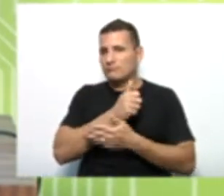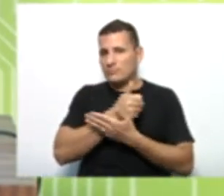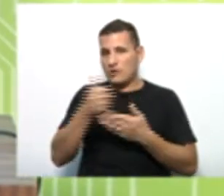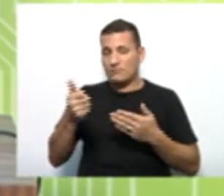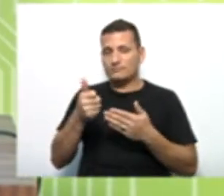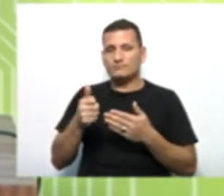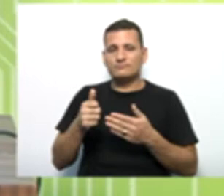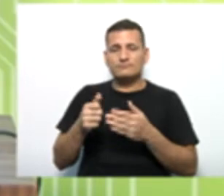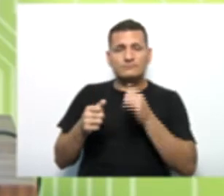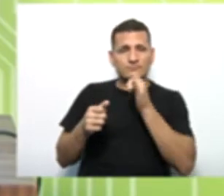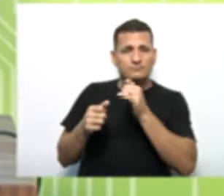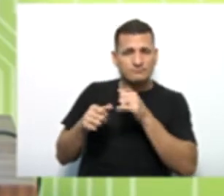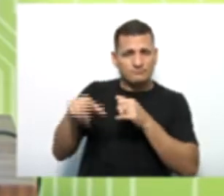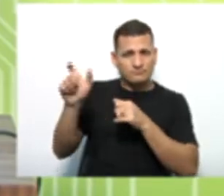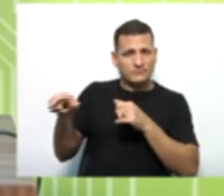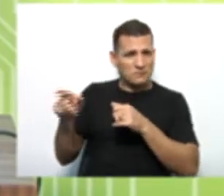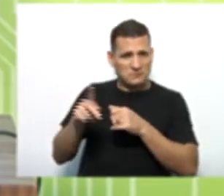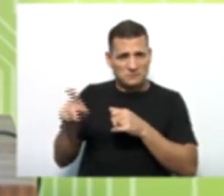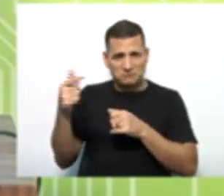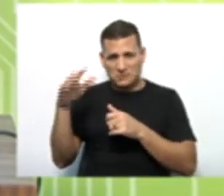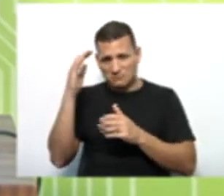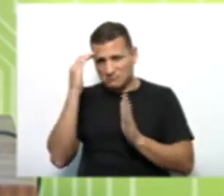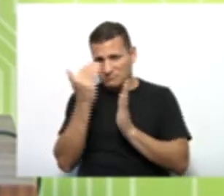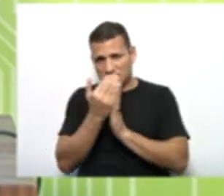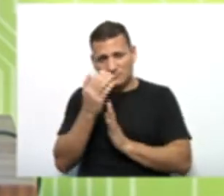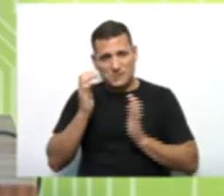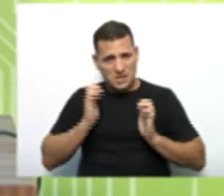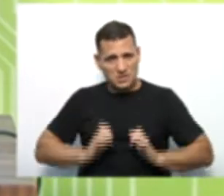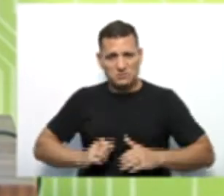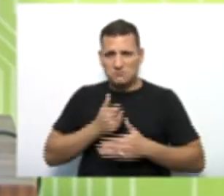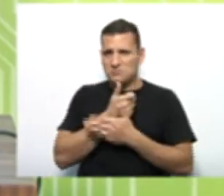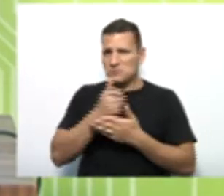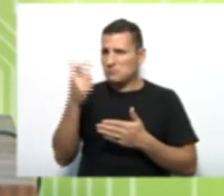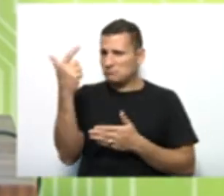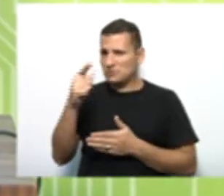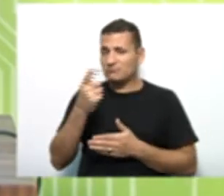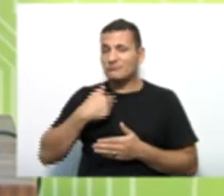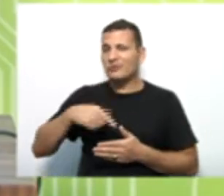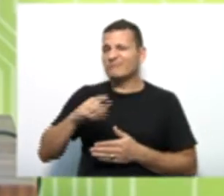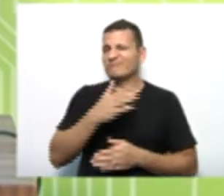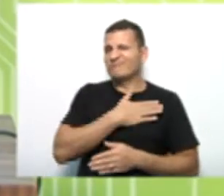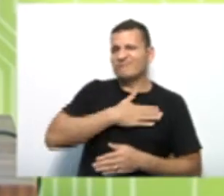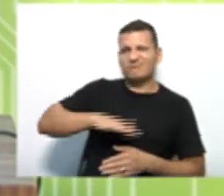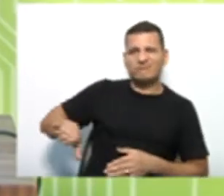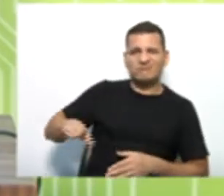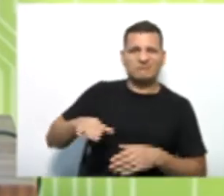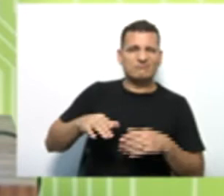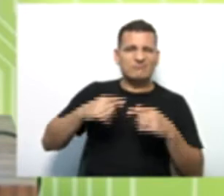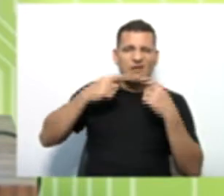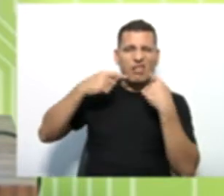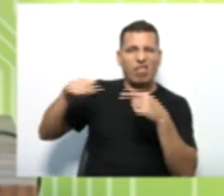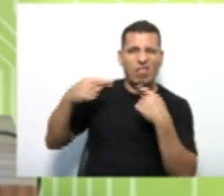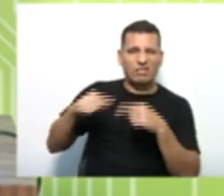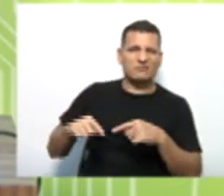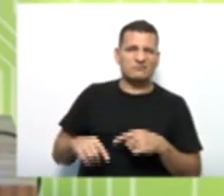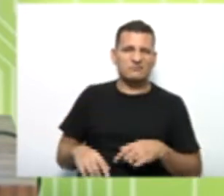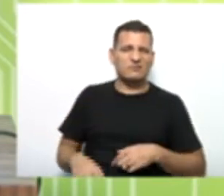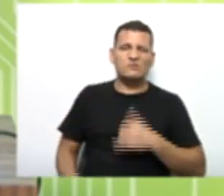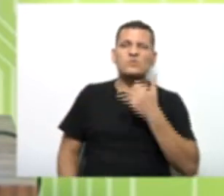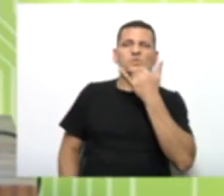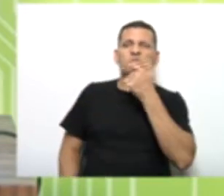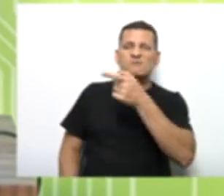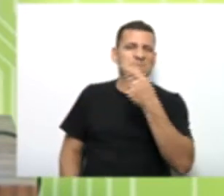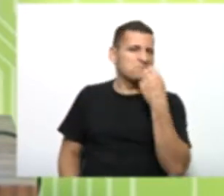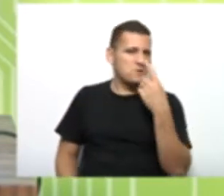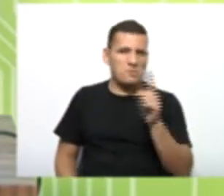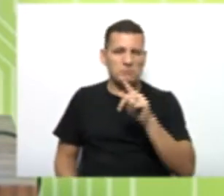não cumpre, geralmente a gente não gosta, a gente critica, a gente levanta aí que esse não é um bom professor. Ele